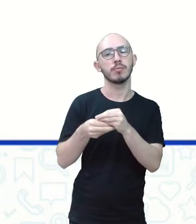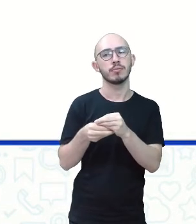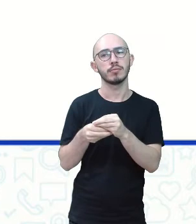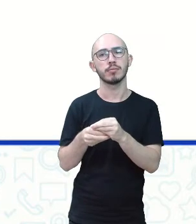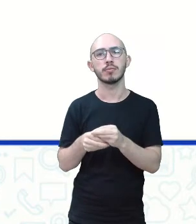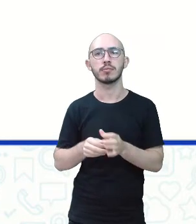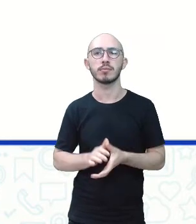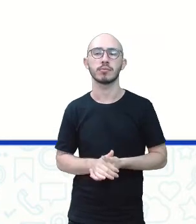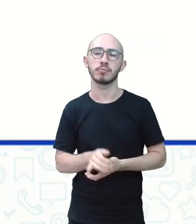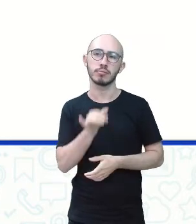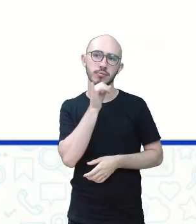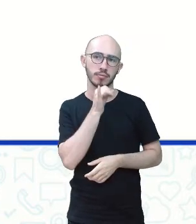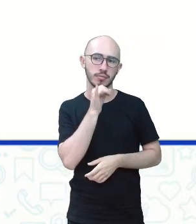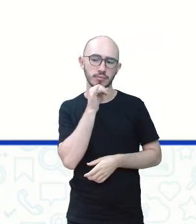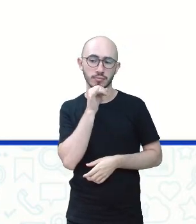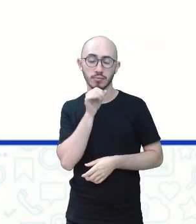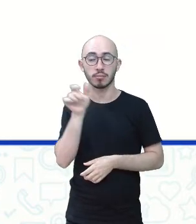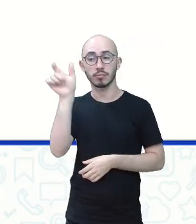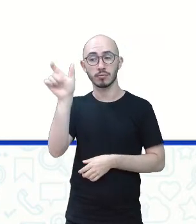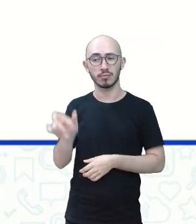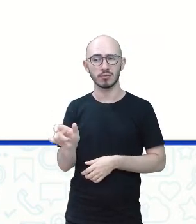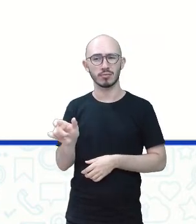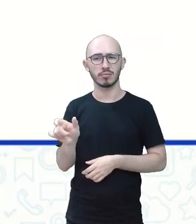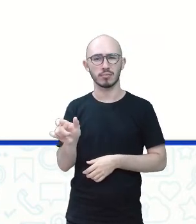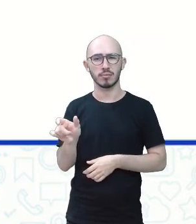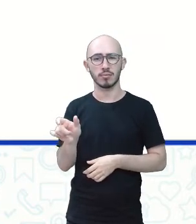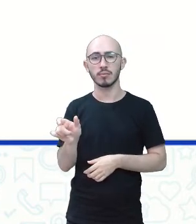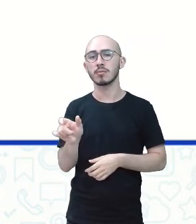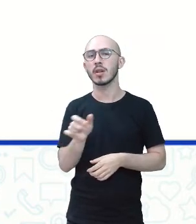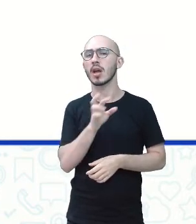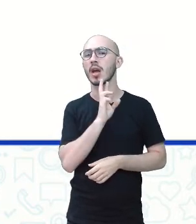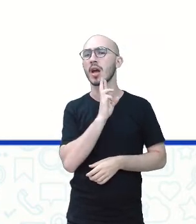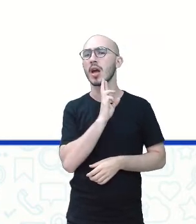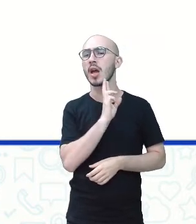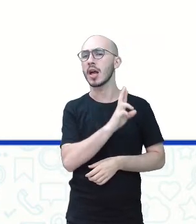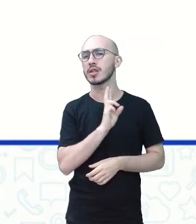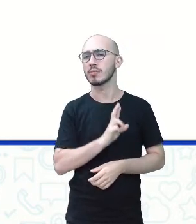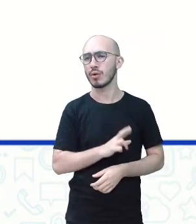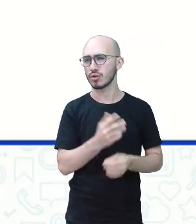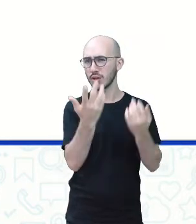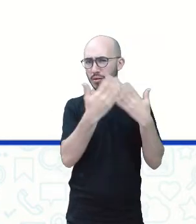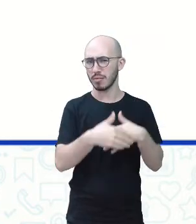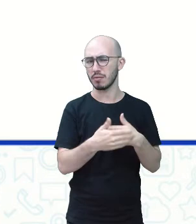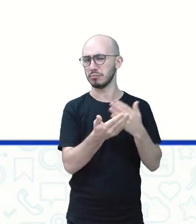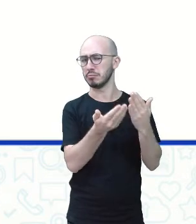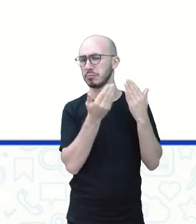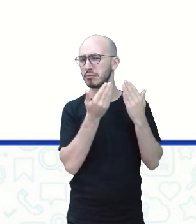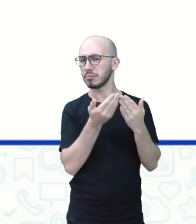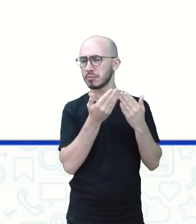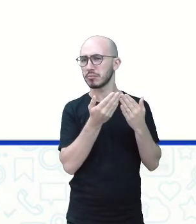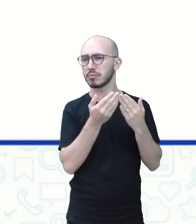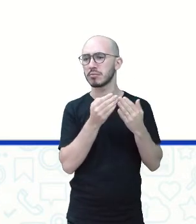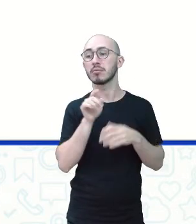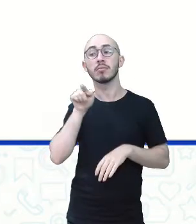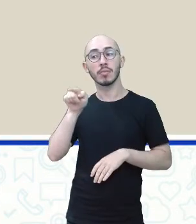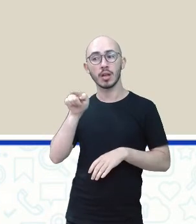O candidato duvidou do gabarito da prova. Ele gosta de matemática.